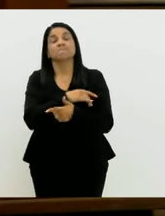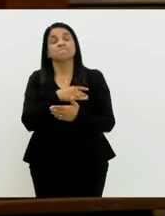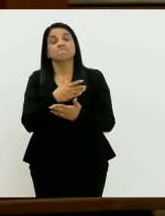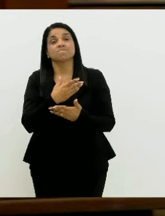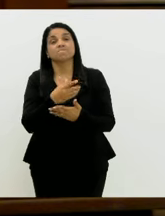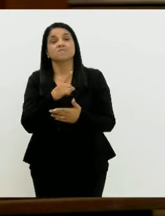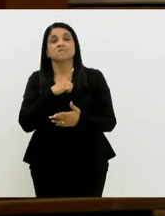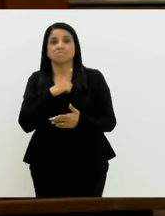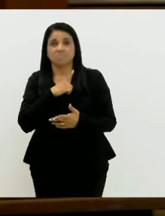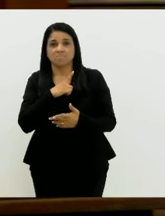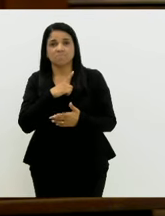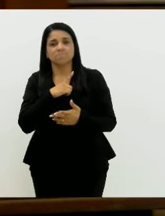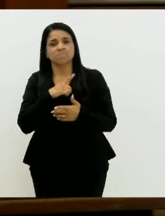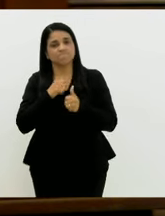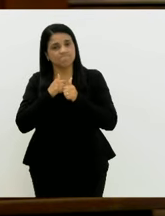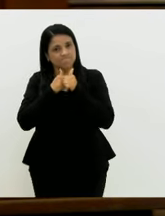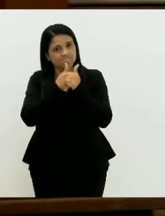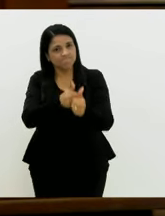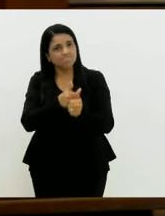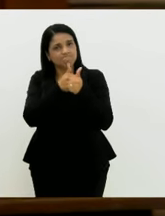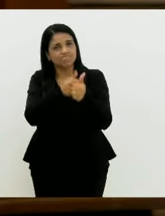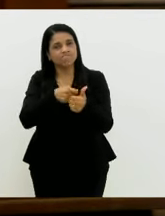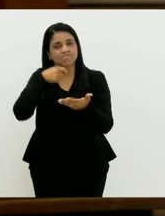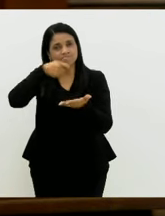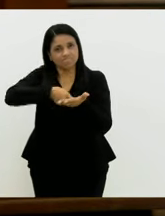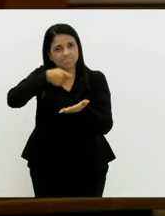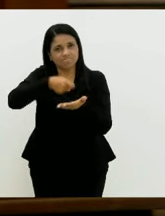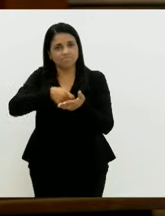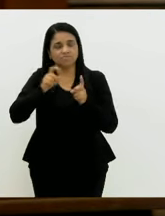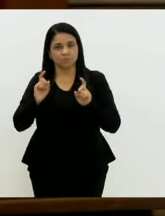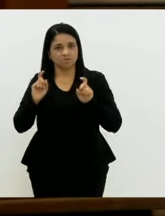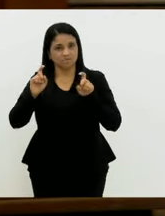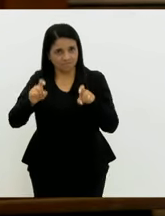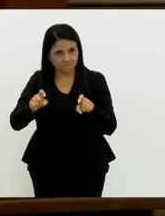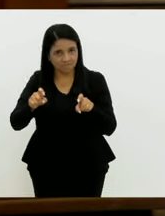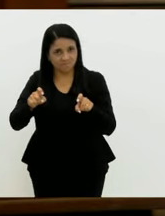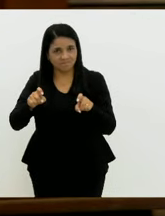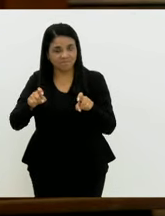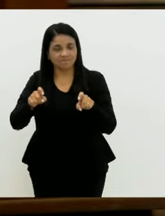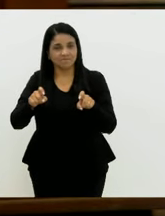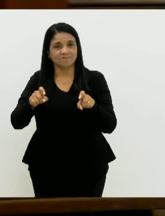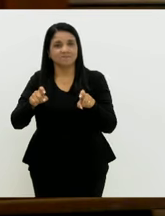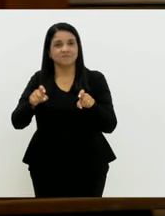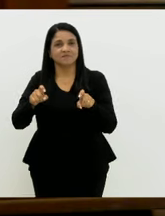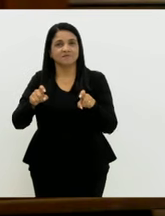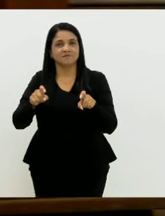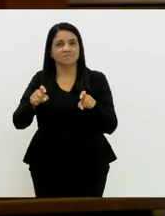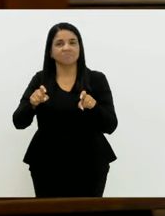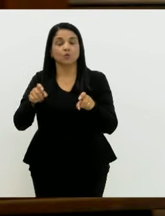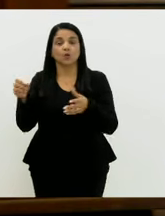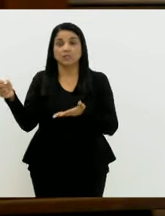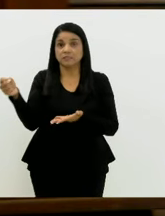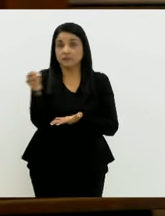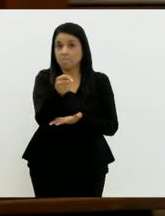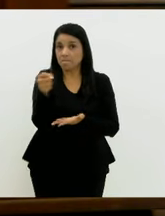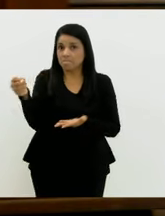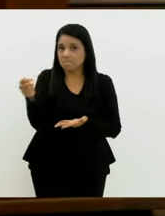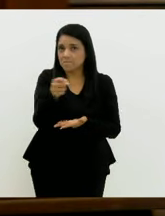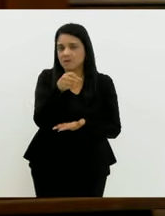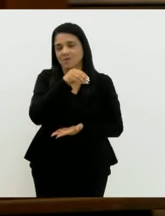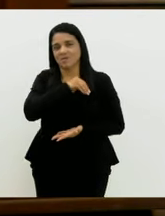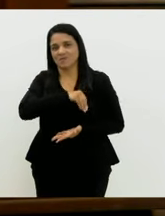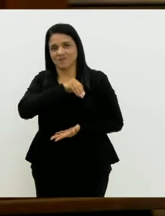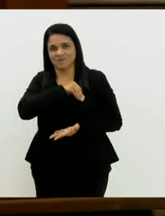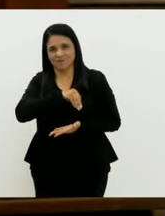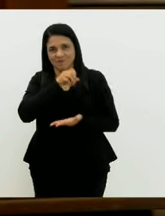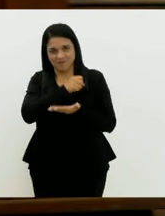venho perseguindo no meu mandato, justamente na geração de emprego e renda